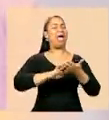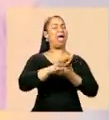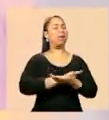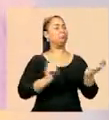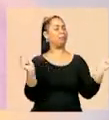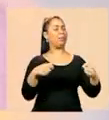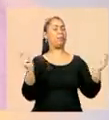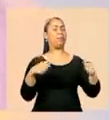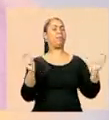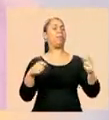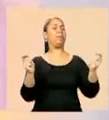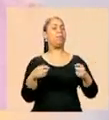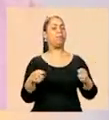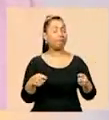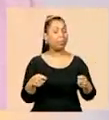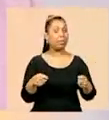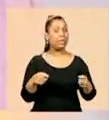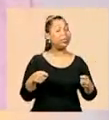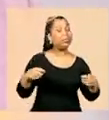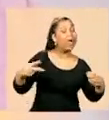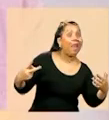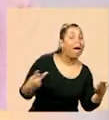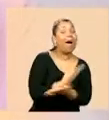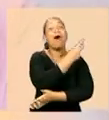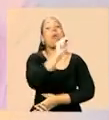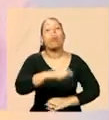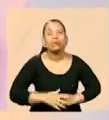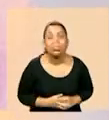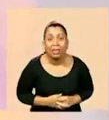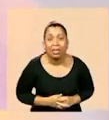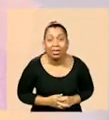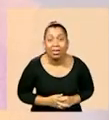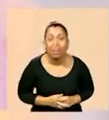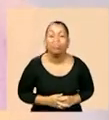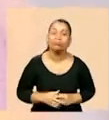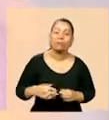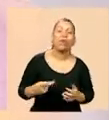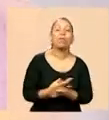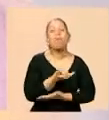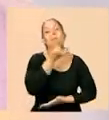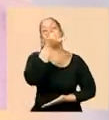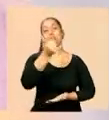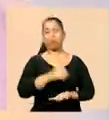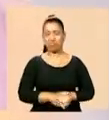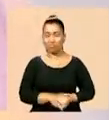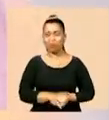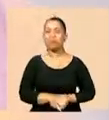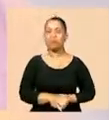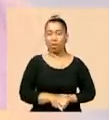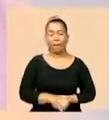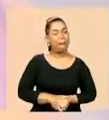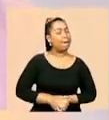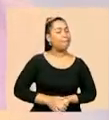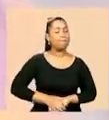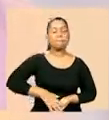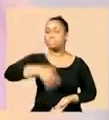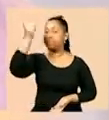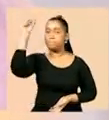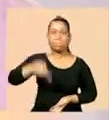ele se acostuma com aquilo e ele não se preocupa muito. Então, a maior causa hoje